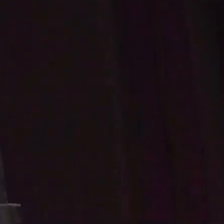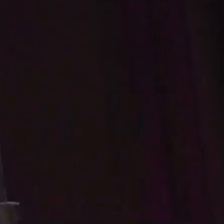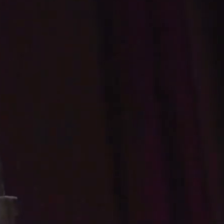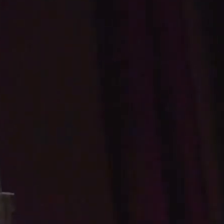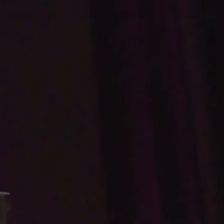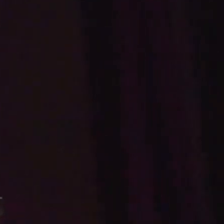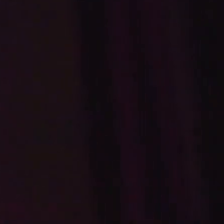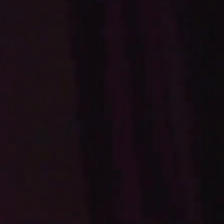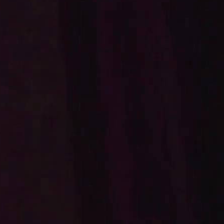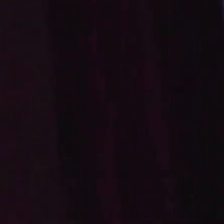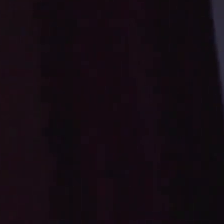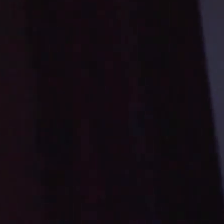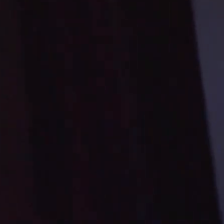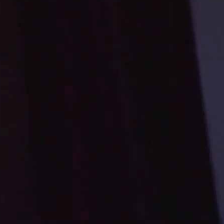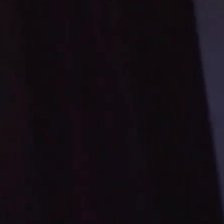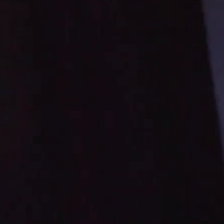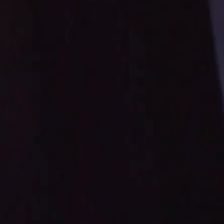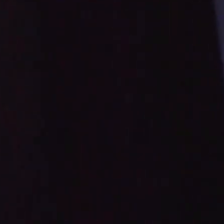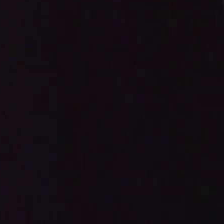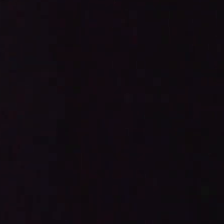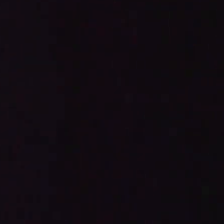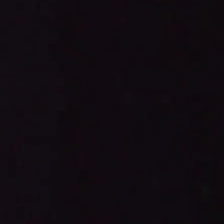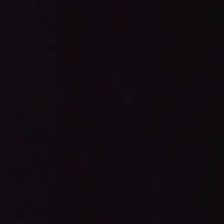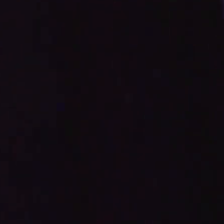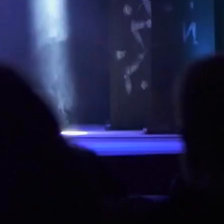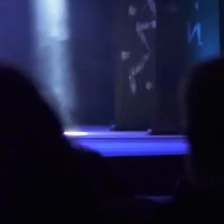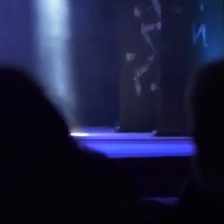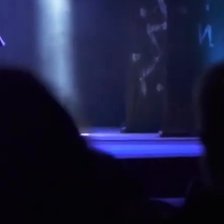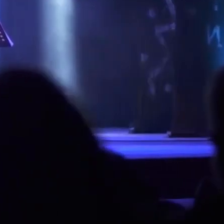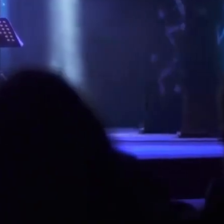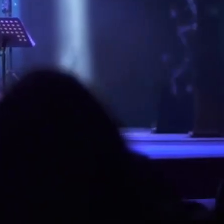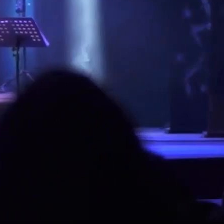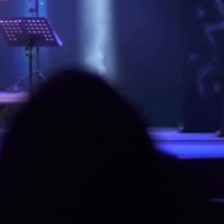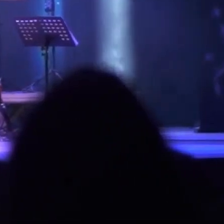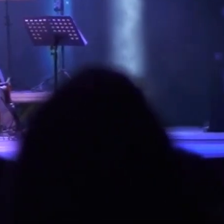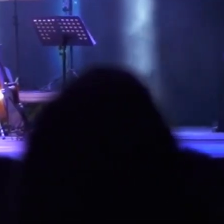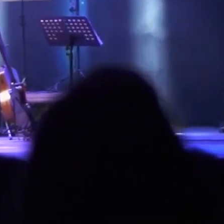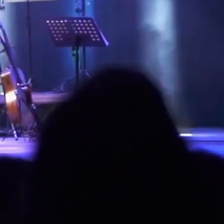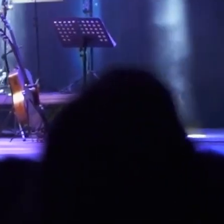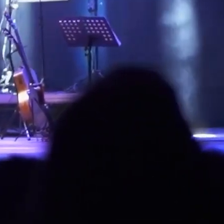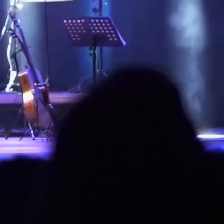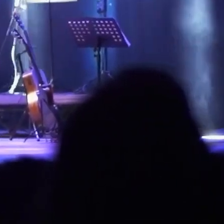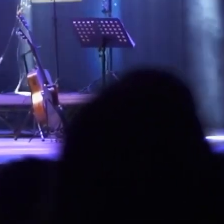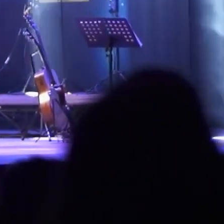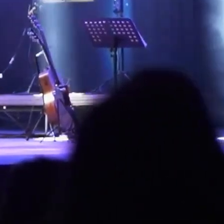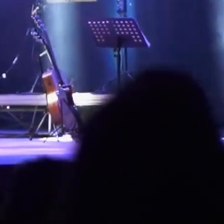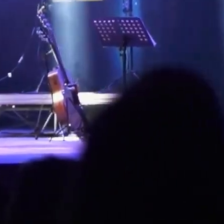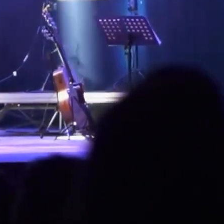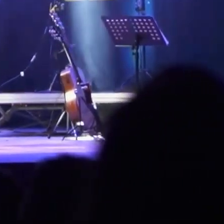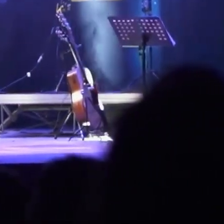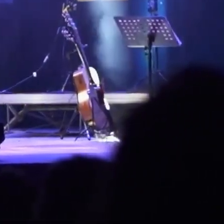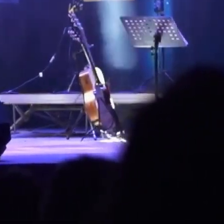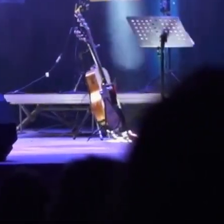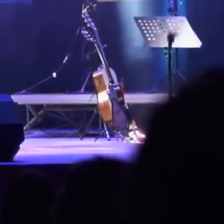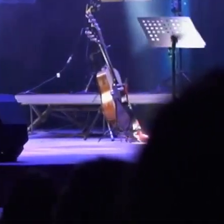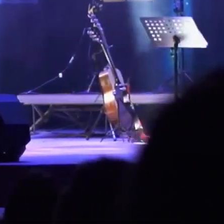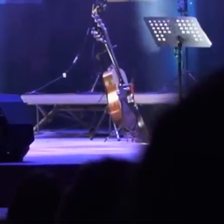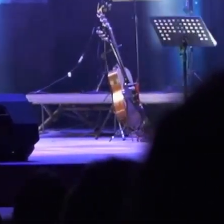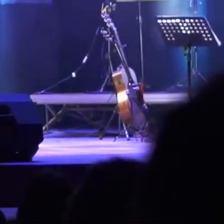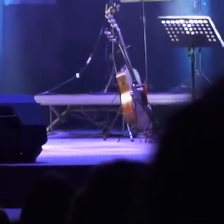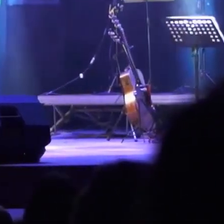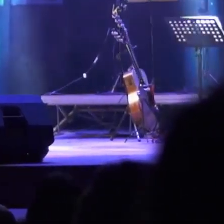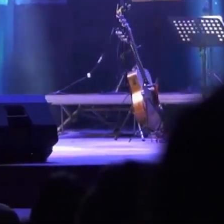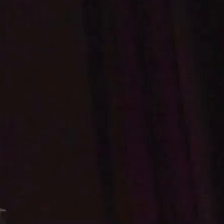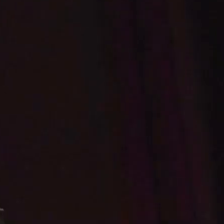mas eu boto no toco se tu me triscar, mapa. Eu não vi no Guarmiranga, sou moleque doido, não